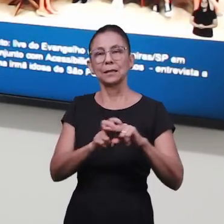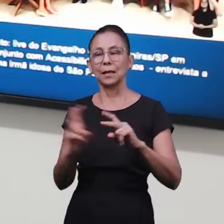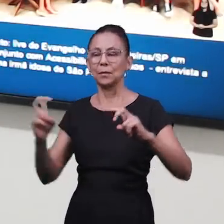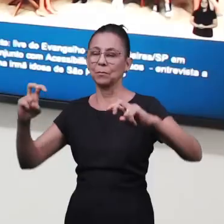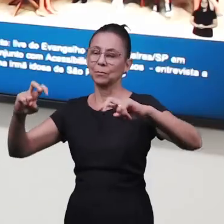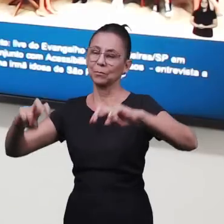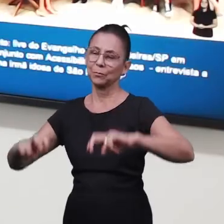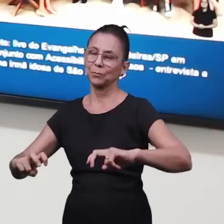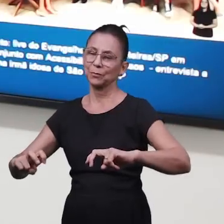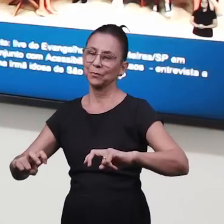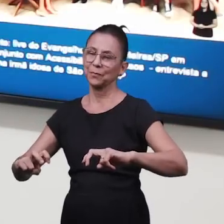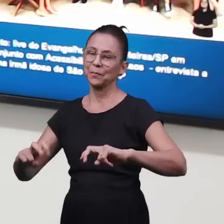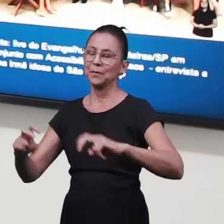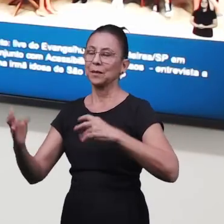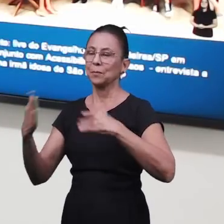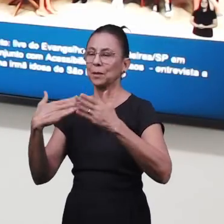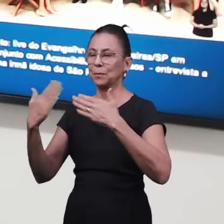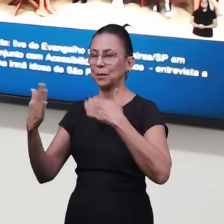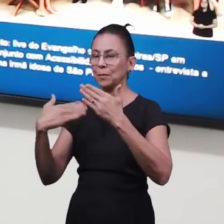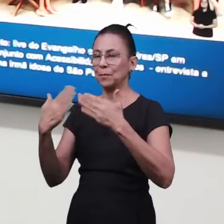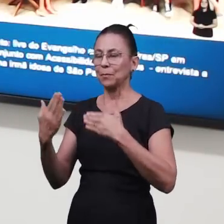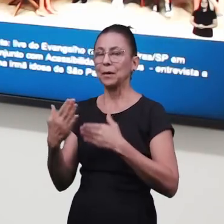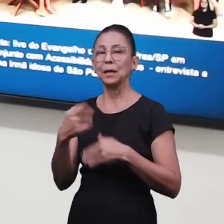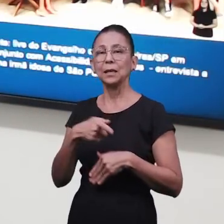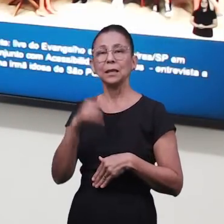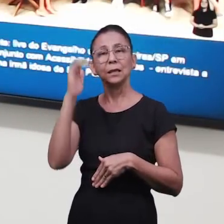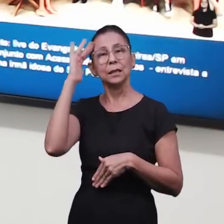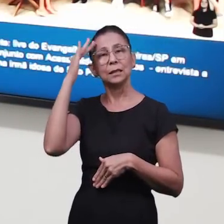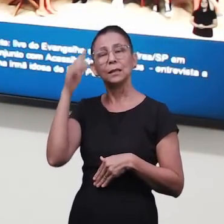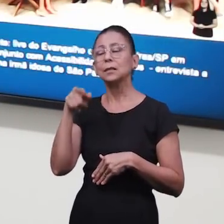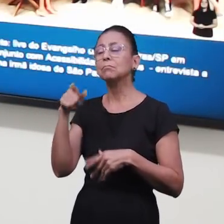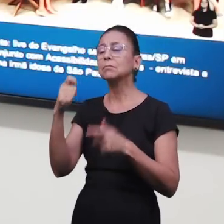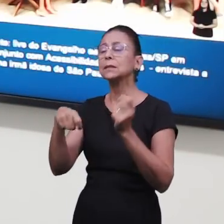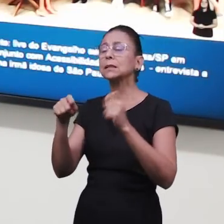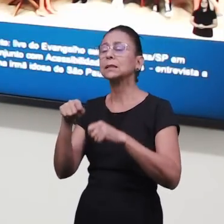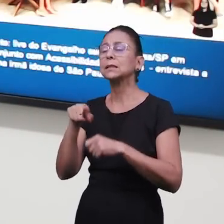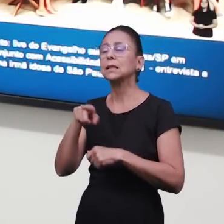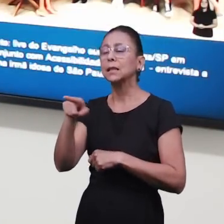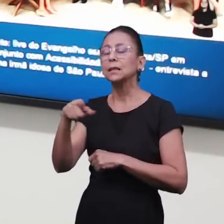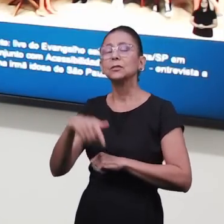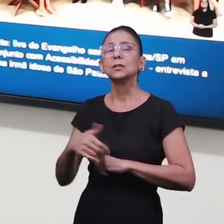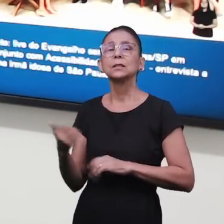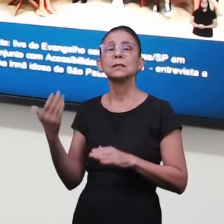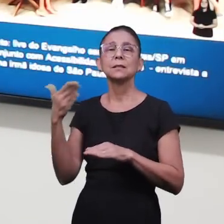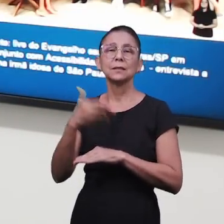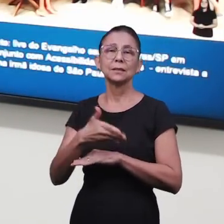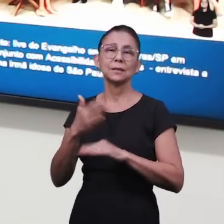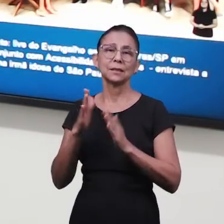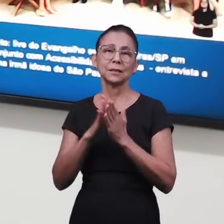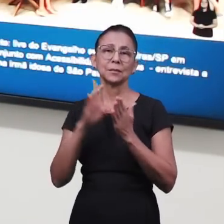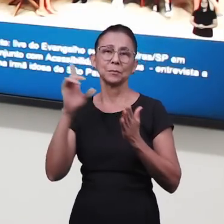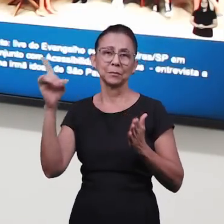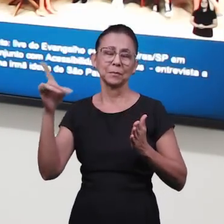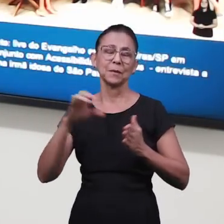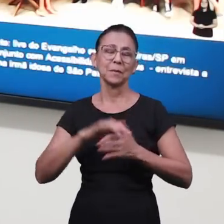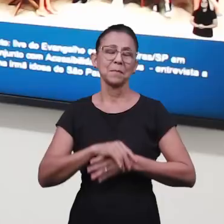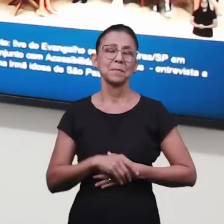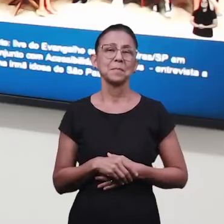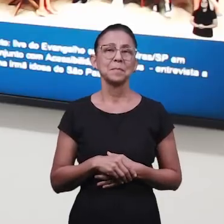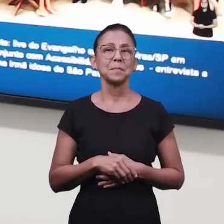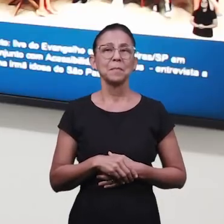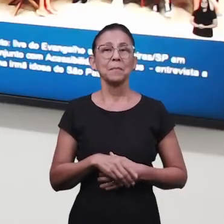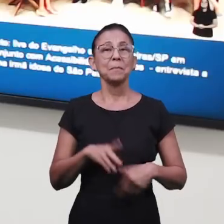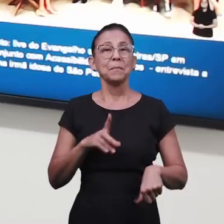sua necessidade e quebrar essas barreiras físicas para que ele tenha acesso à doutrina. E é um